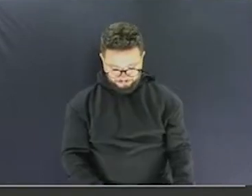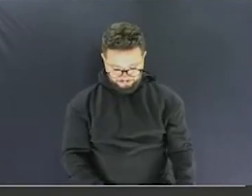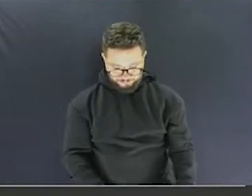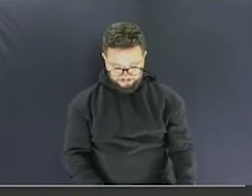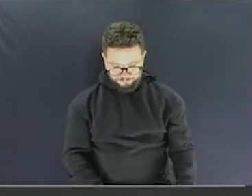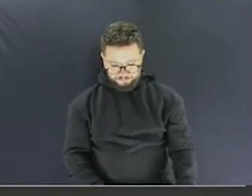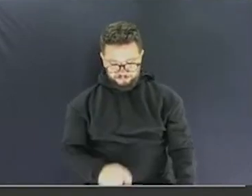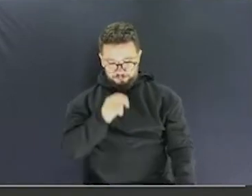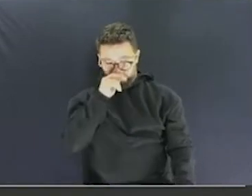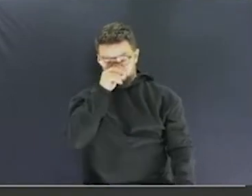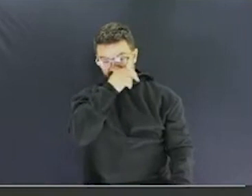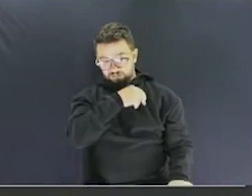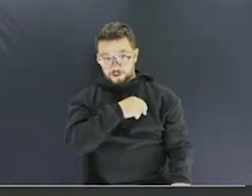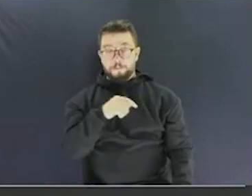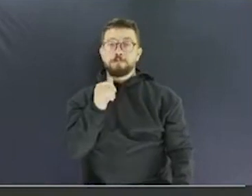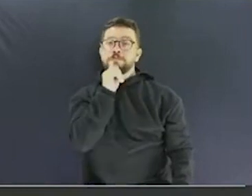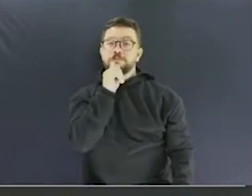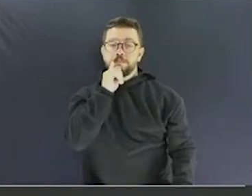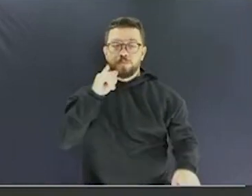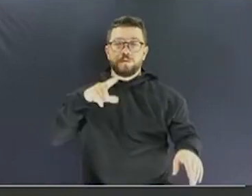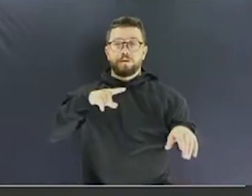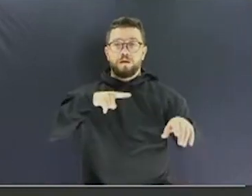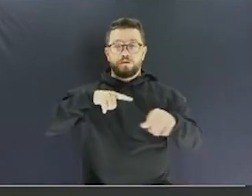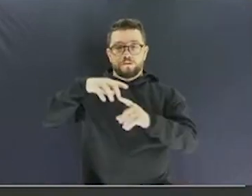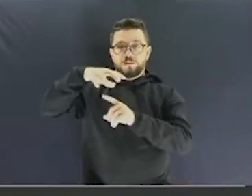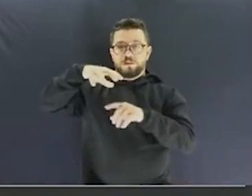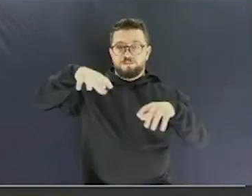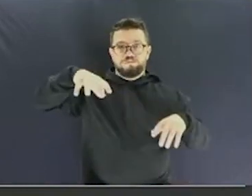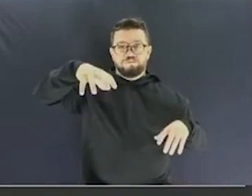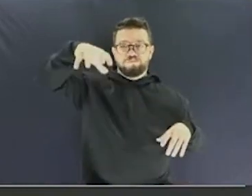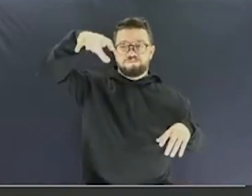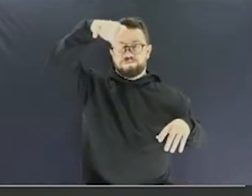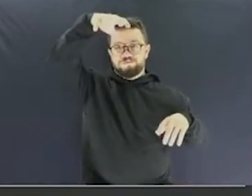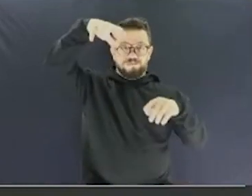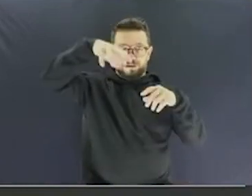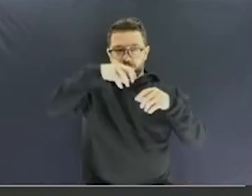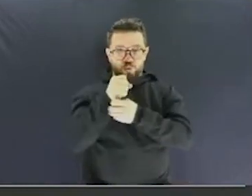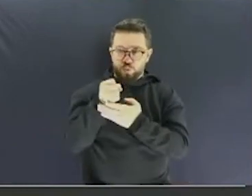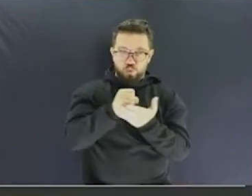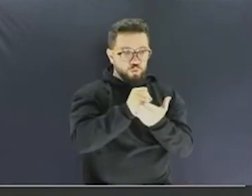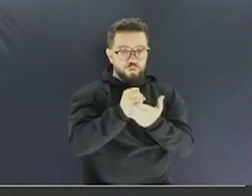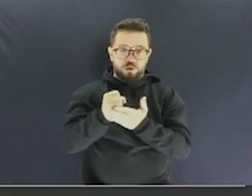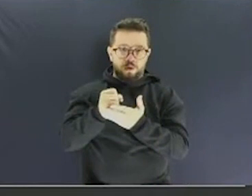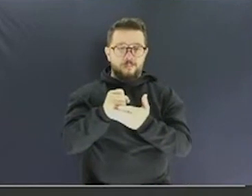do drone, né, que tem feito todo o monitoramento para o controle da dengue. Podemos ir para o próximo?